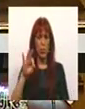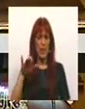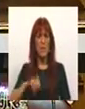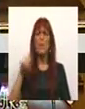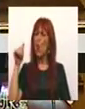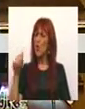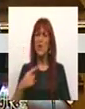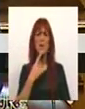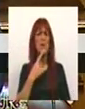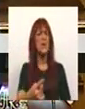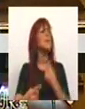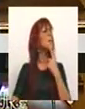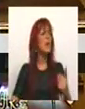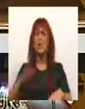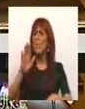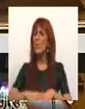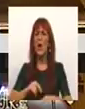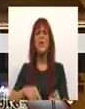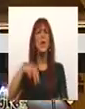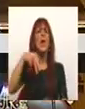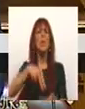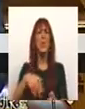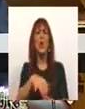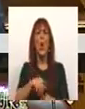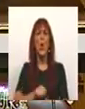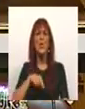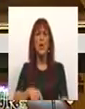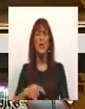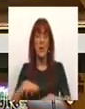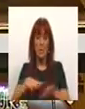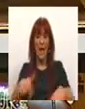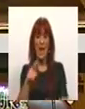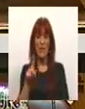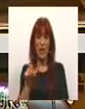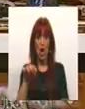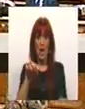PCP e do Bloco de Esquerda se pronunciarem relativamente a esse porto estratégico que é o Porto da Praia da Vitória. Muito obrigado.